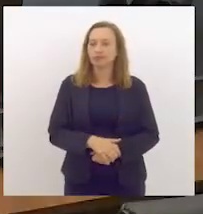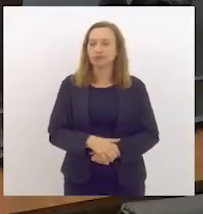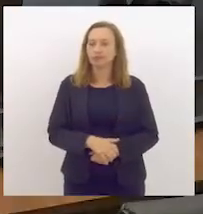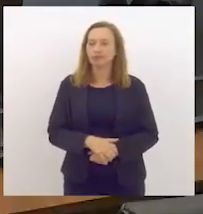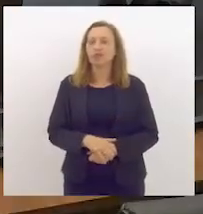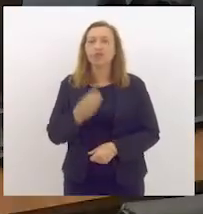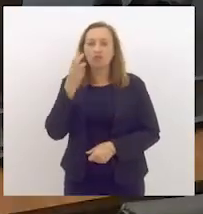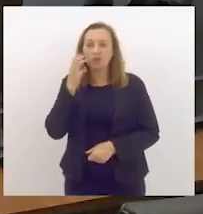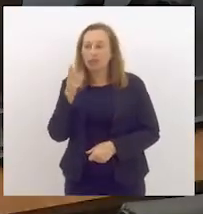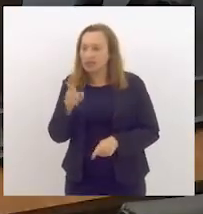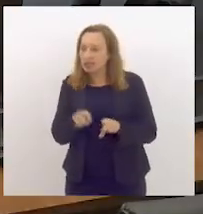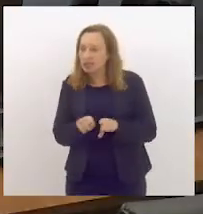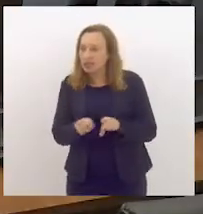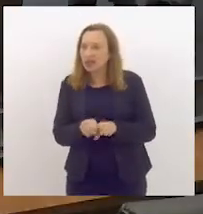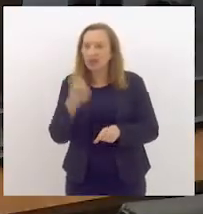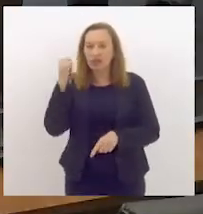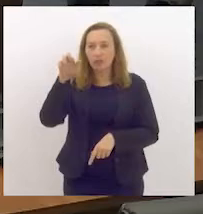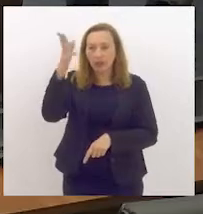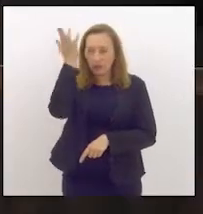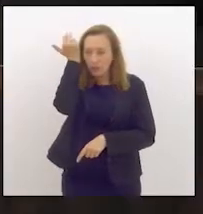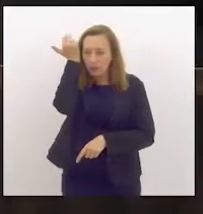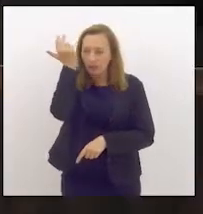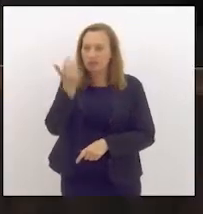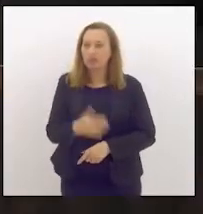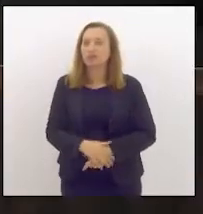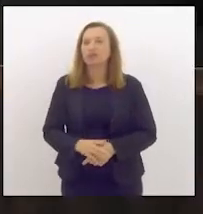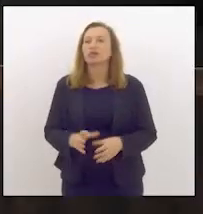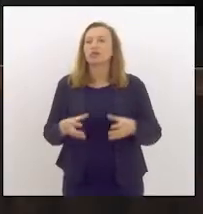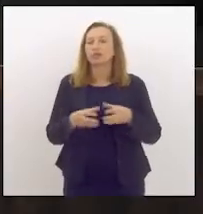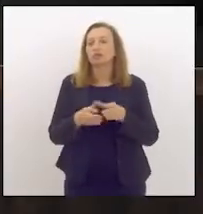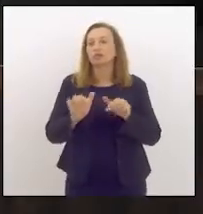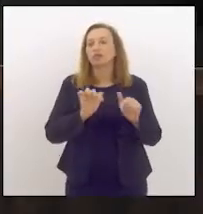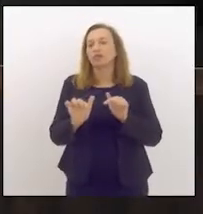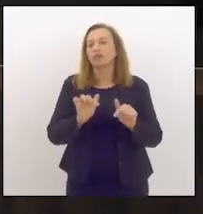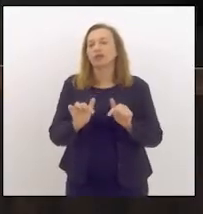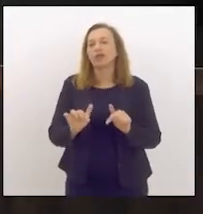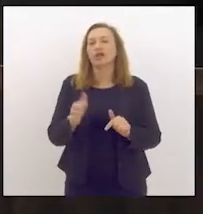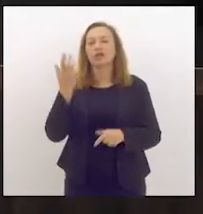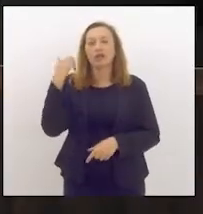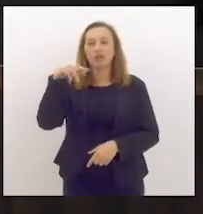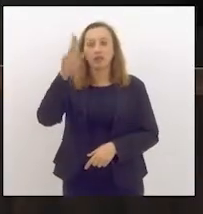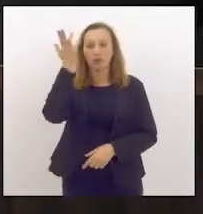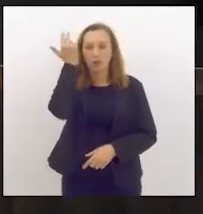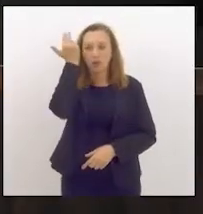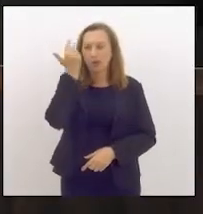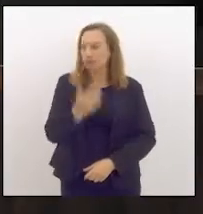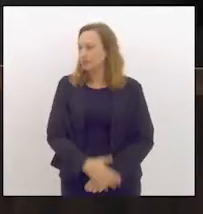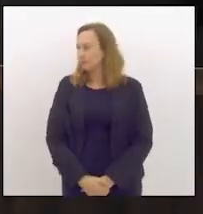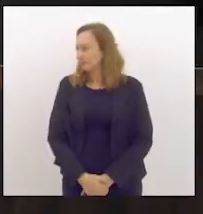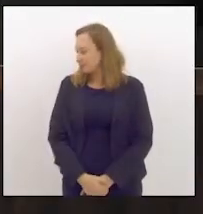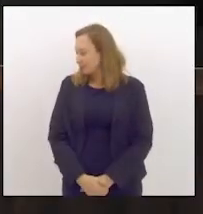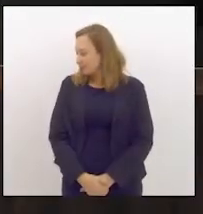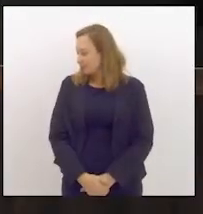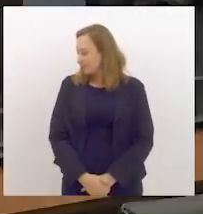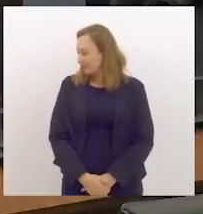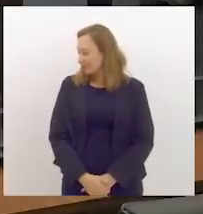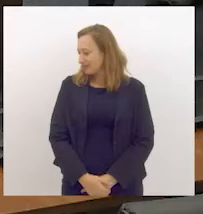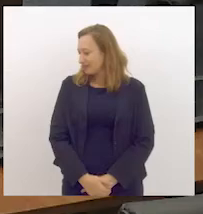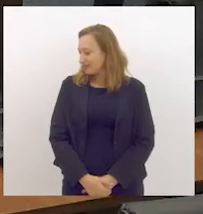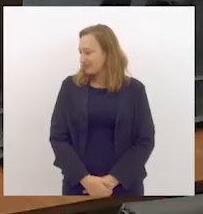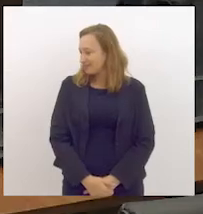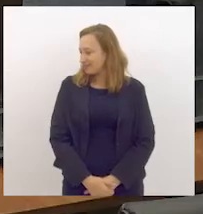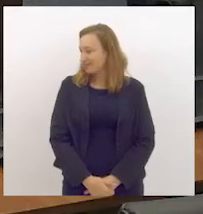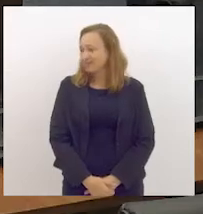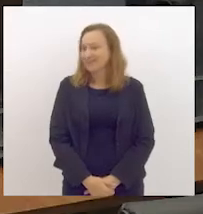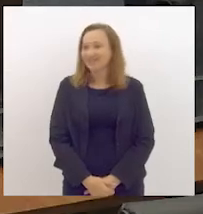waldeck também Deputado Eliomar Coelho designado pela comissão de trabalho Deputado Eliomar Coelho hoje é quinta-feira